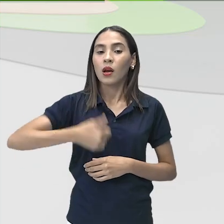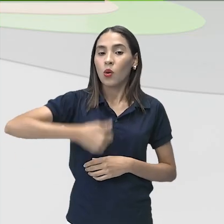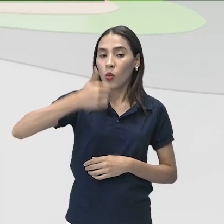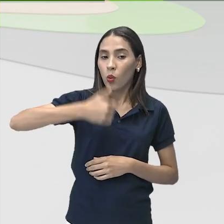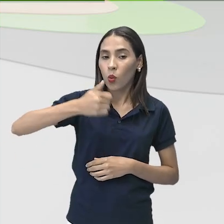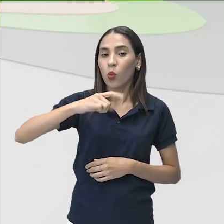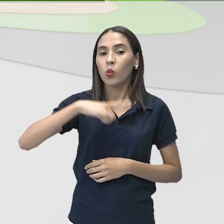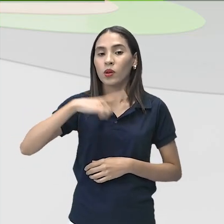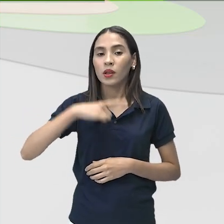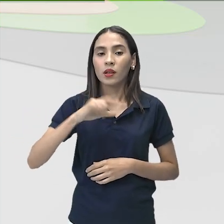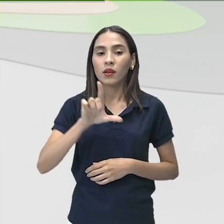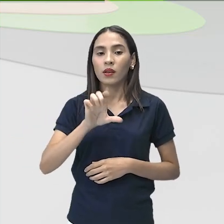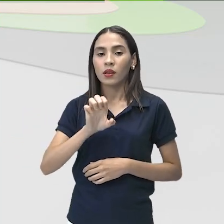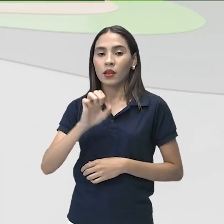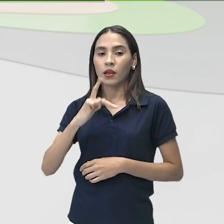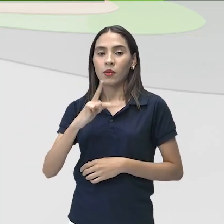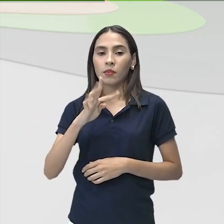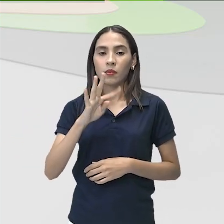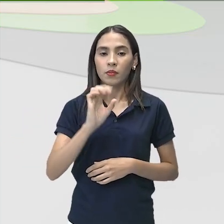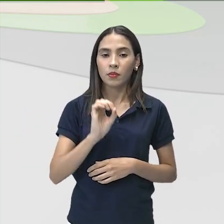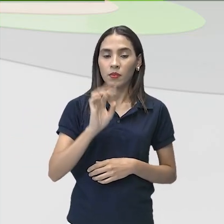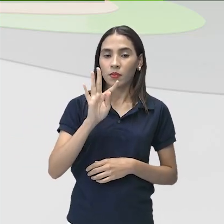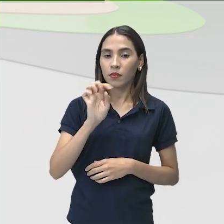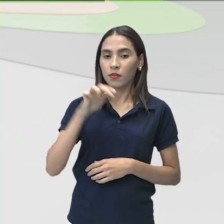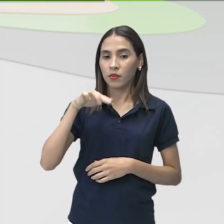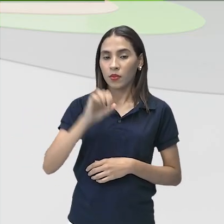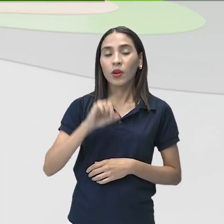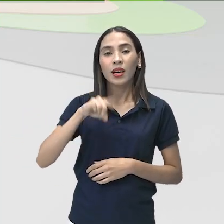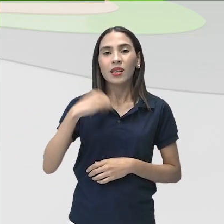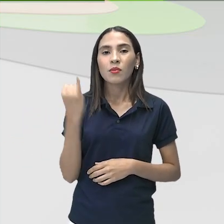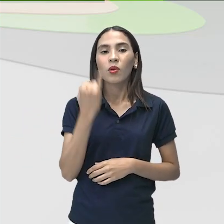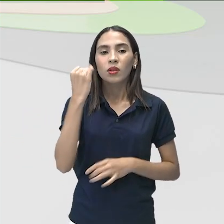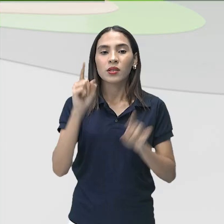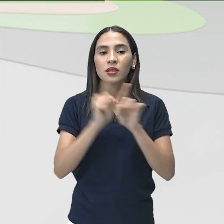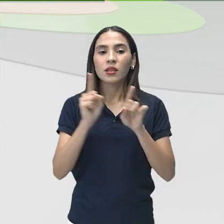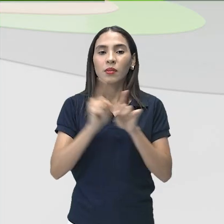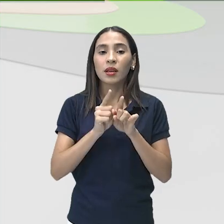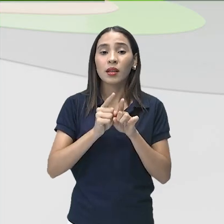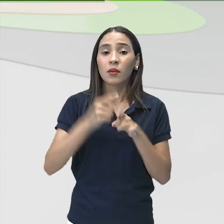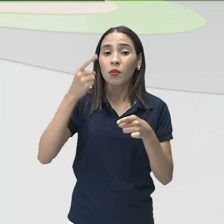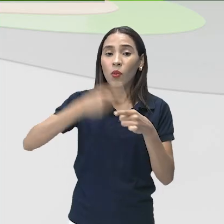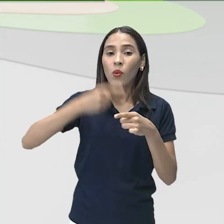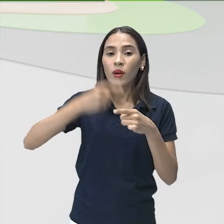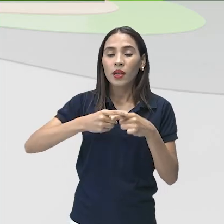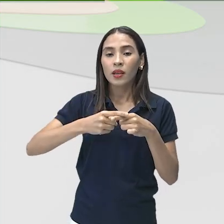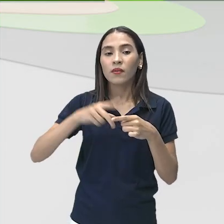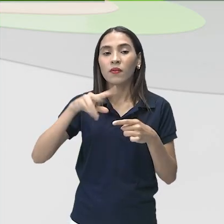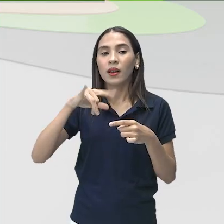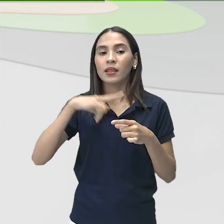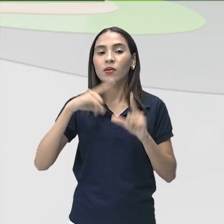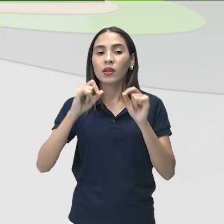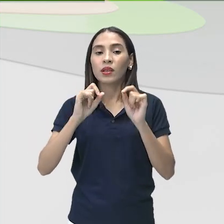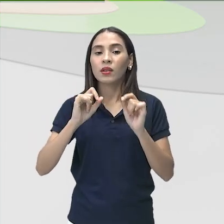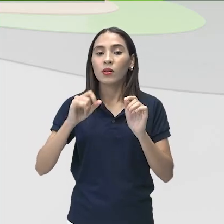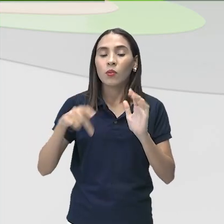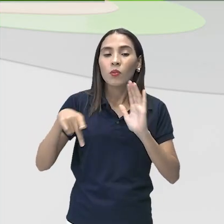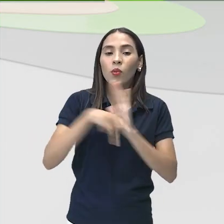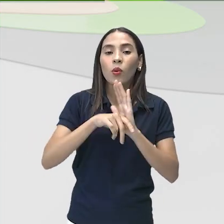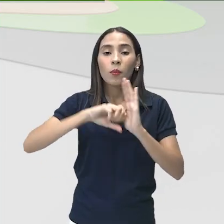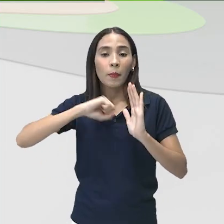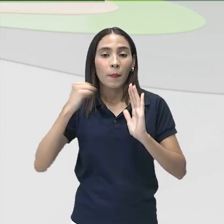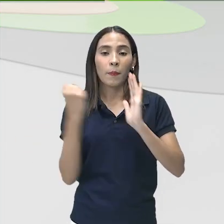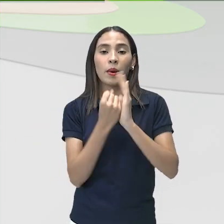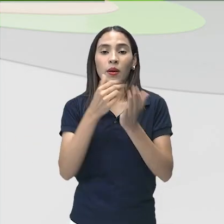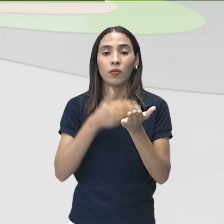subetapa, que é o leptóteno, né? E é importante porque dentro dessa subfase está justamente o fato de que